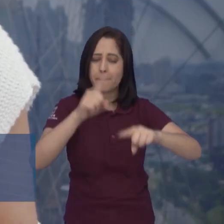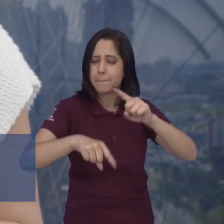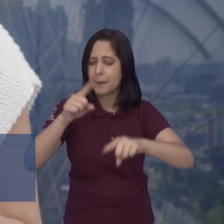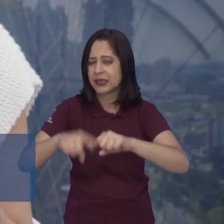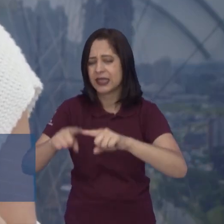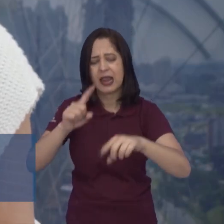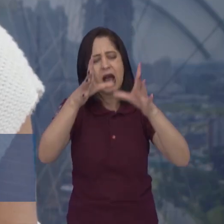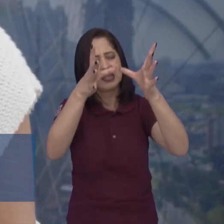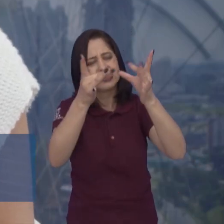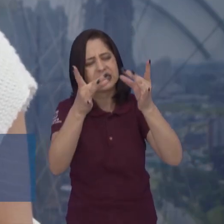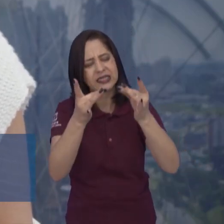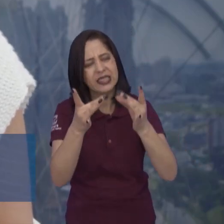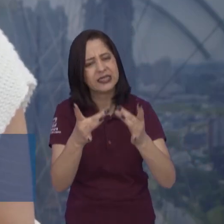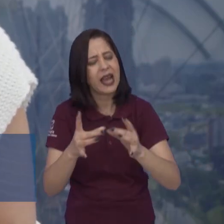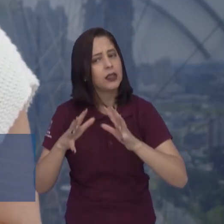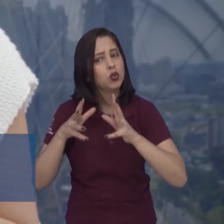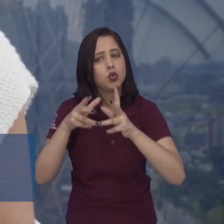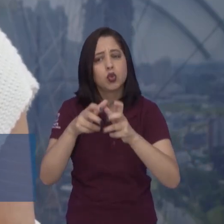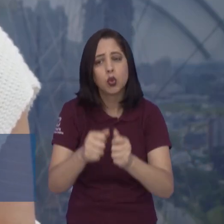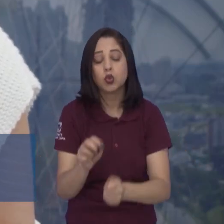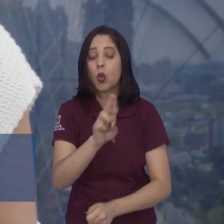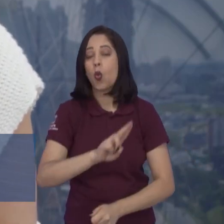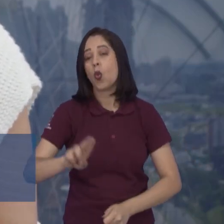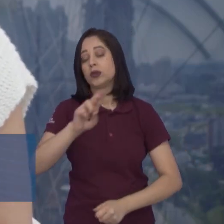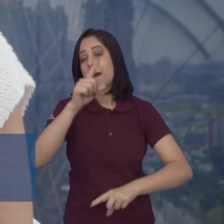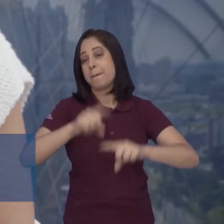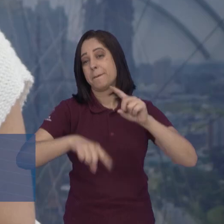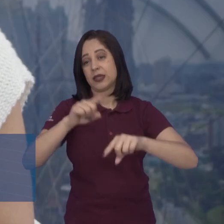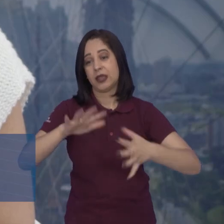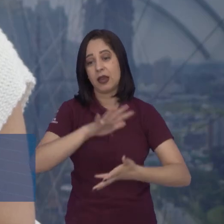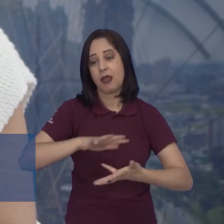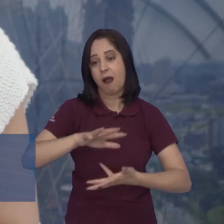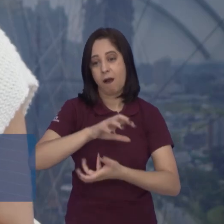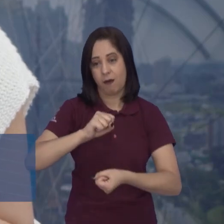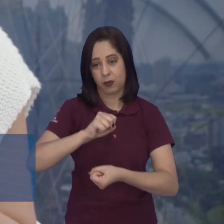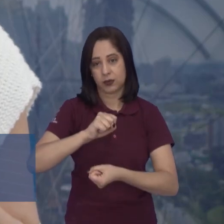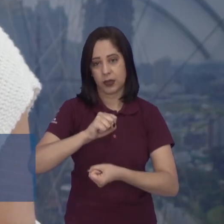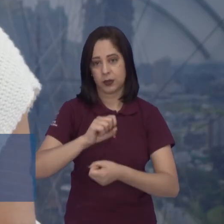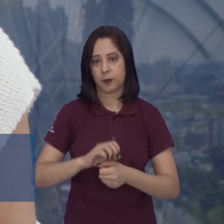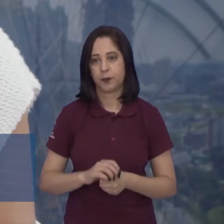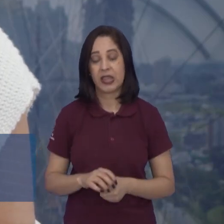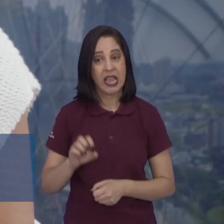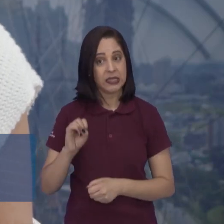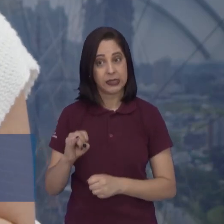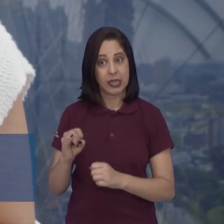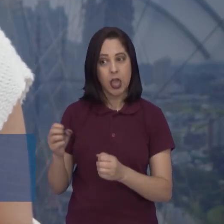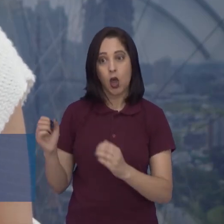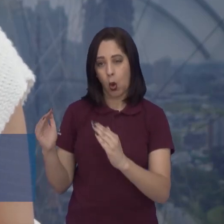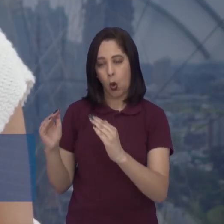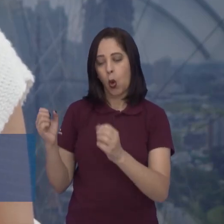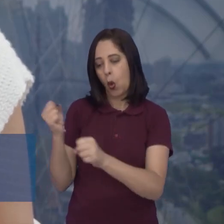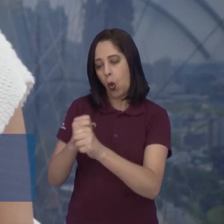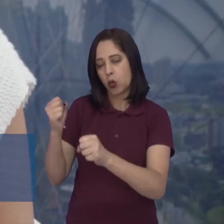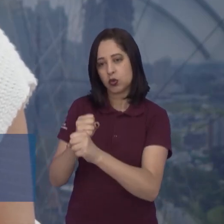daquela edificação. E pensar também que qualquer construção nova, ela está